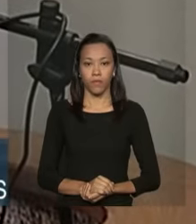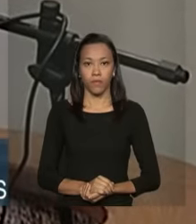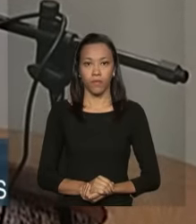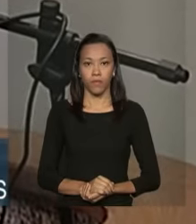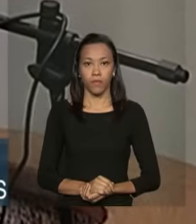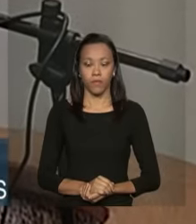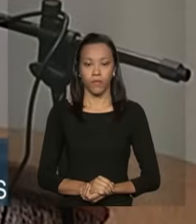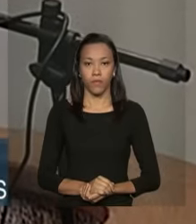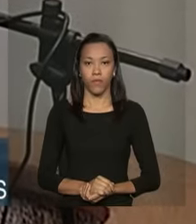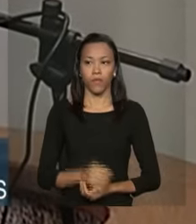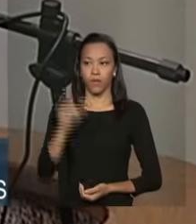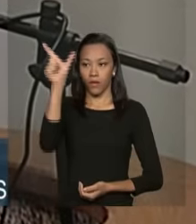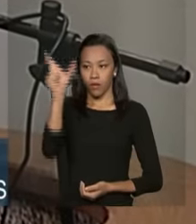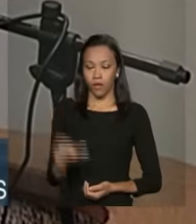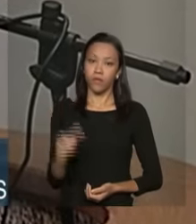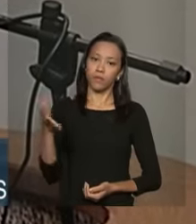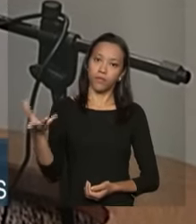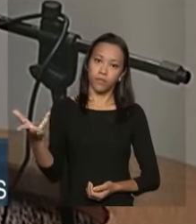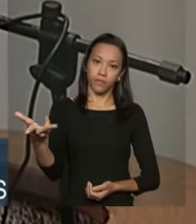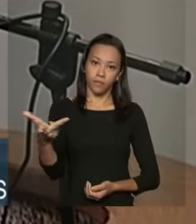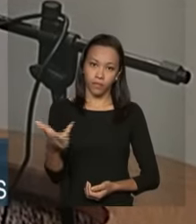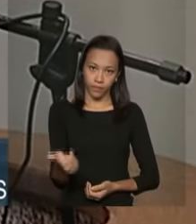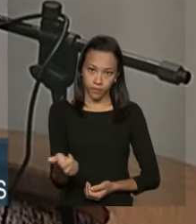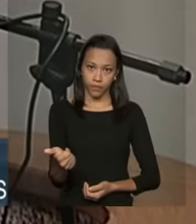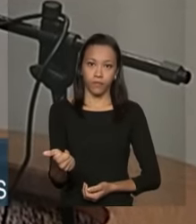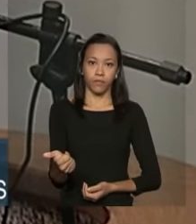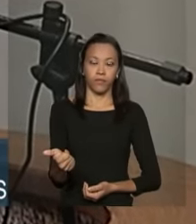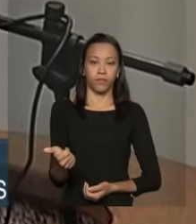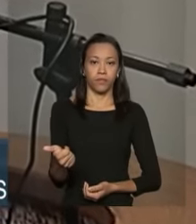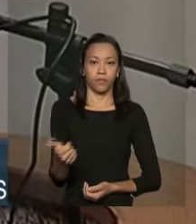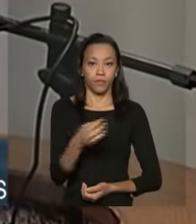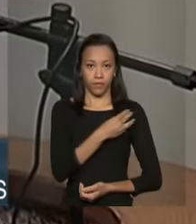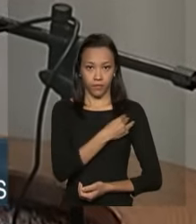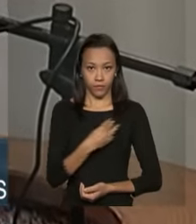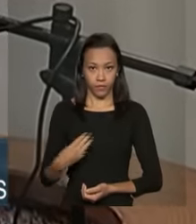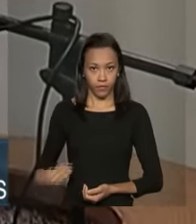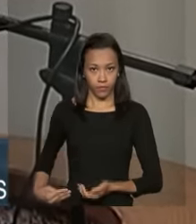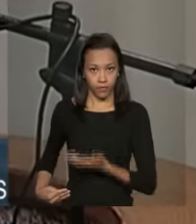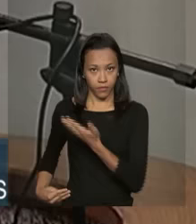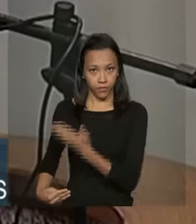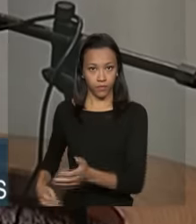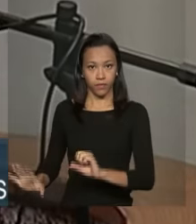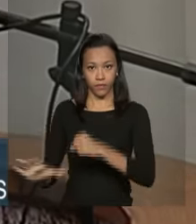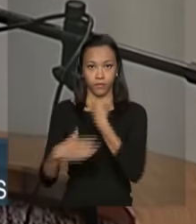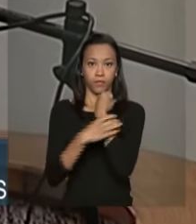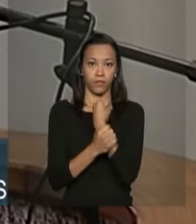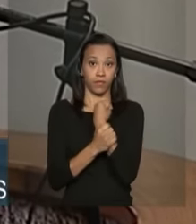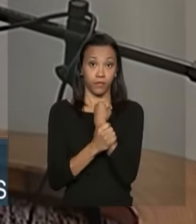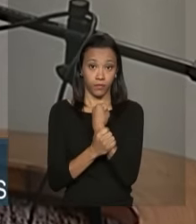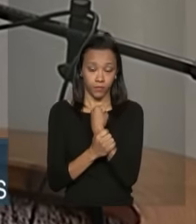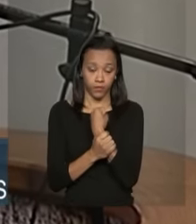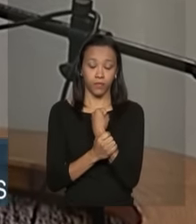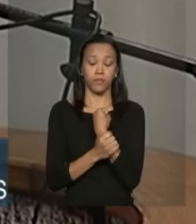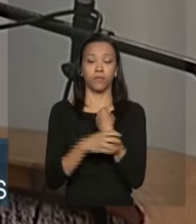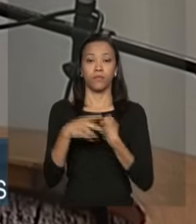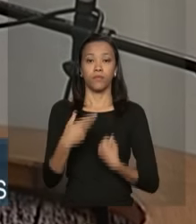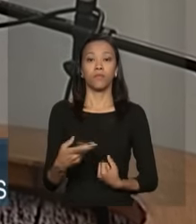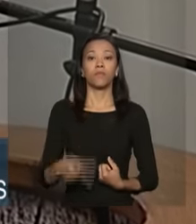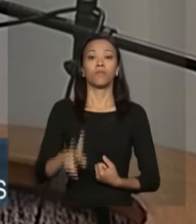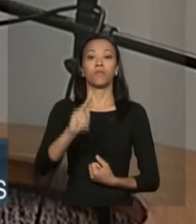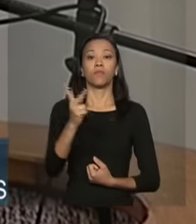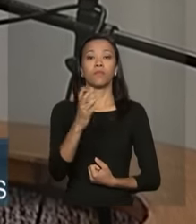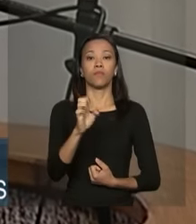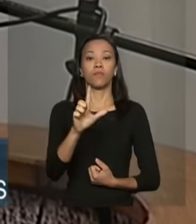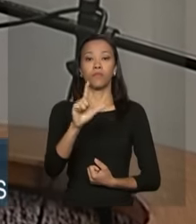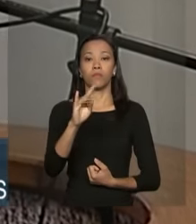dia Excelentíssimo Senhor Ministro estado chefe de segurança institucional Vito Carvalho